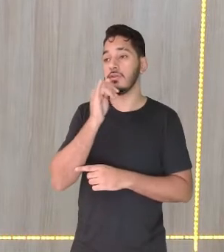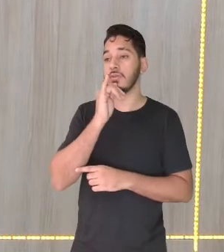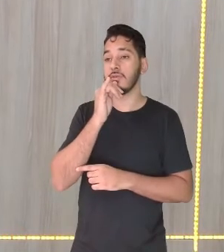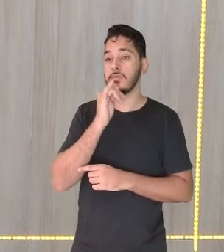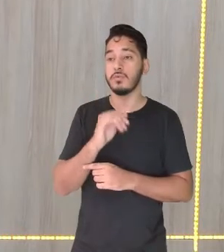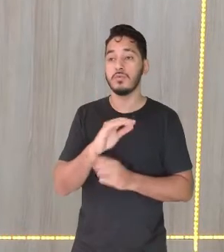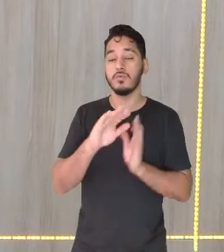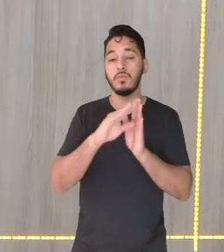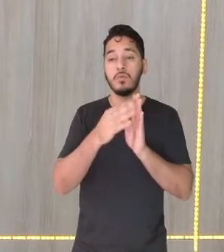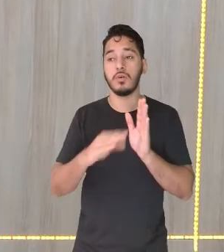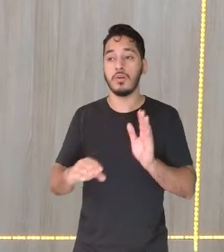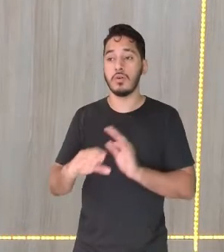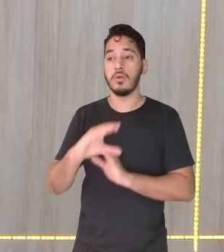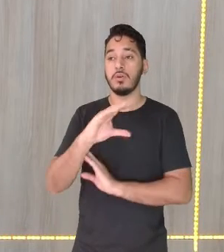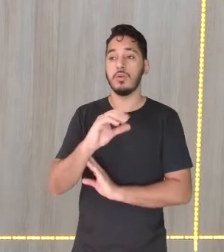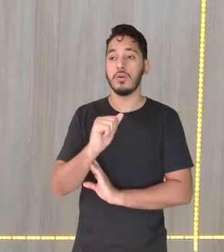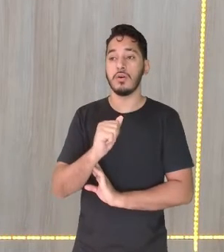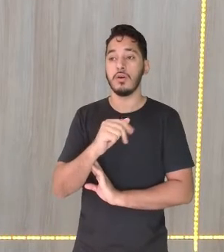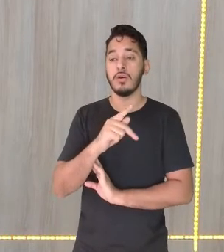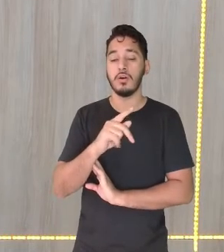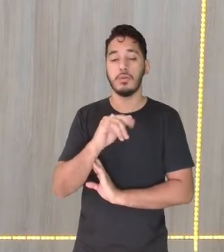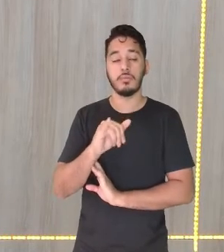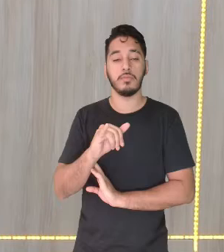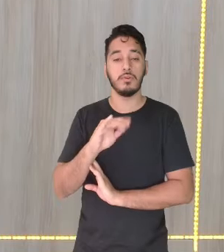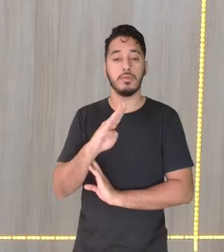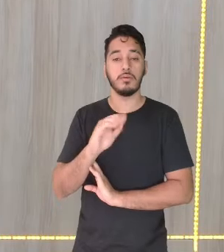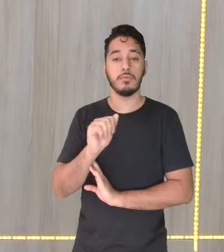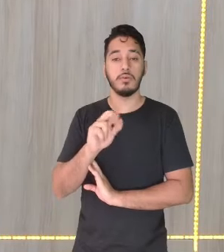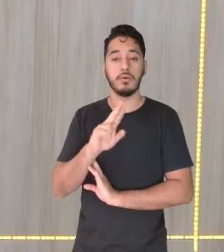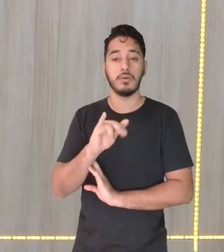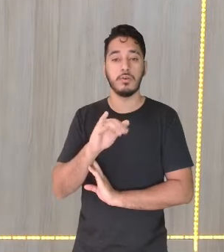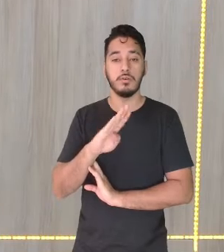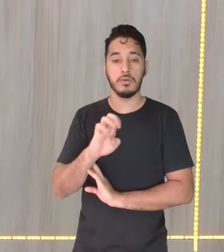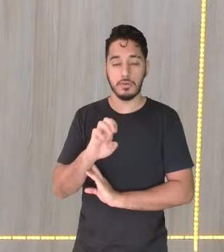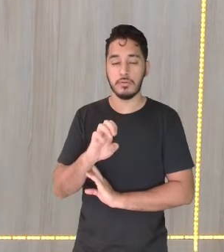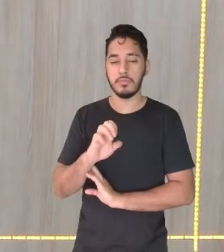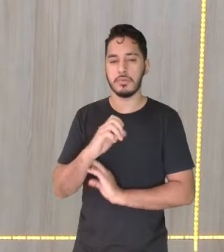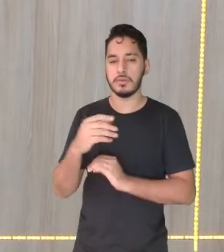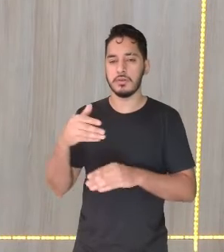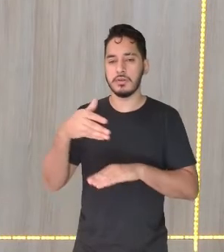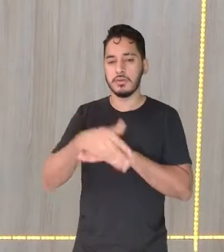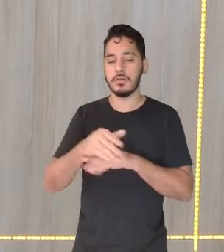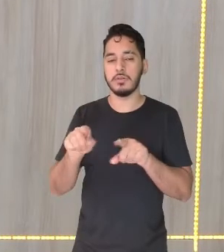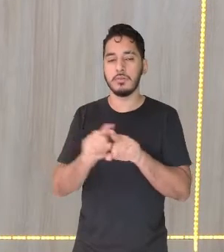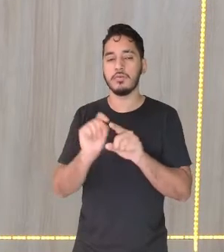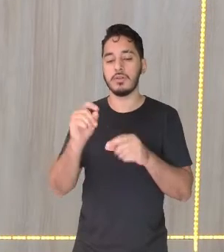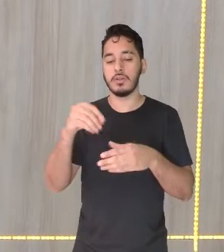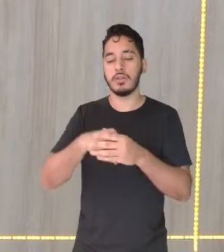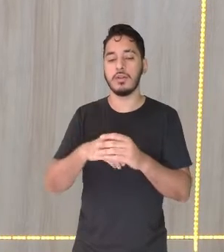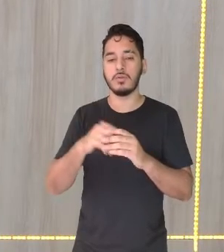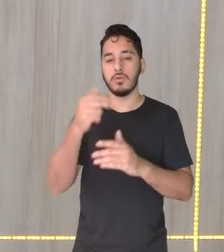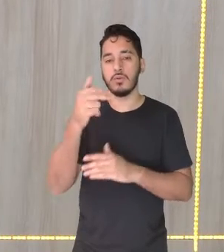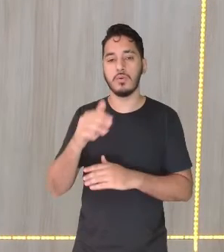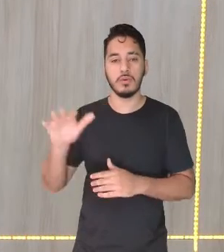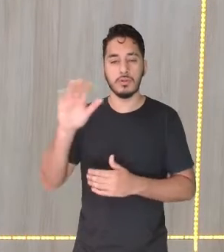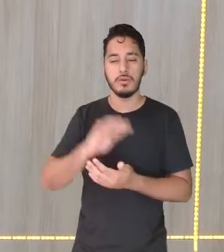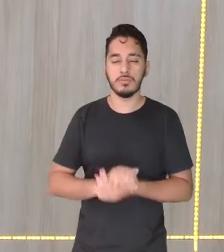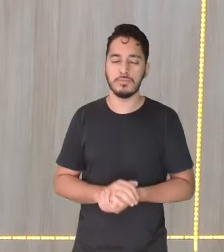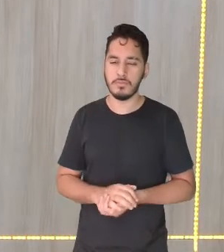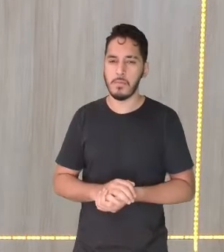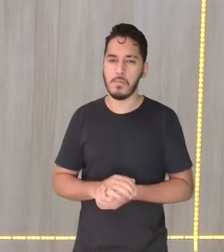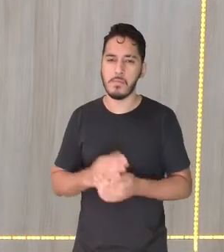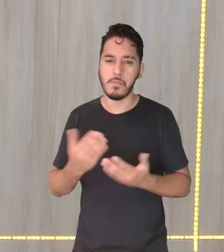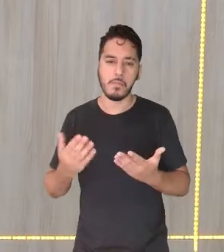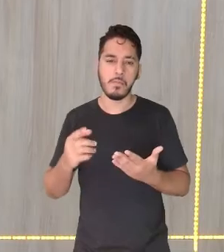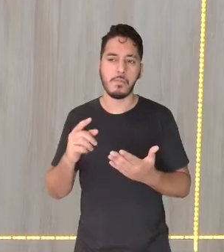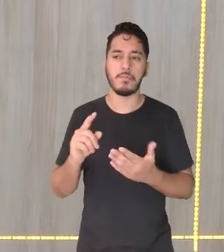rio Capibaribe e Beberibe estão dentro dessas bacias do Nordeste Oriental, tá? Bom, então essas são as